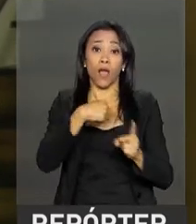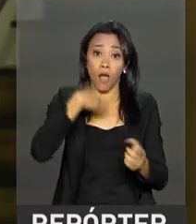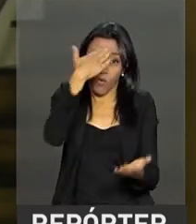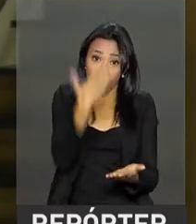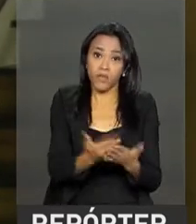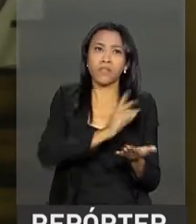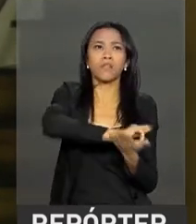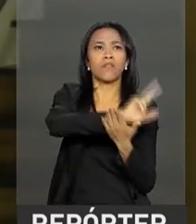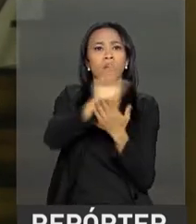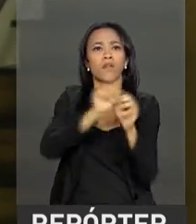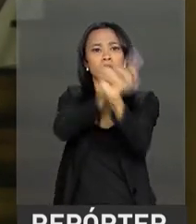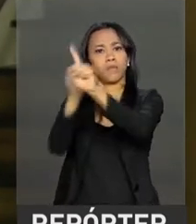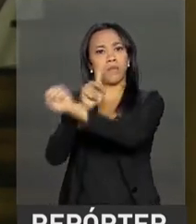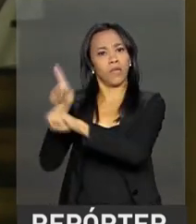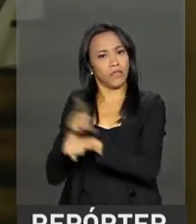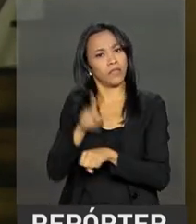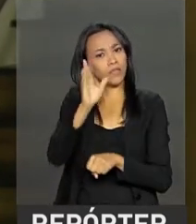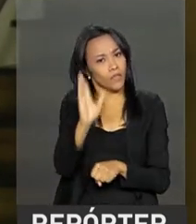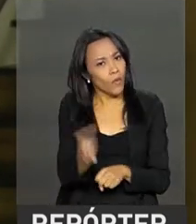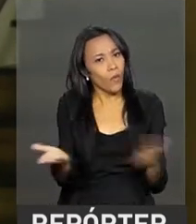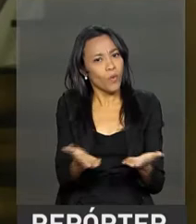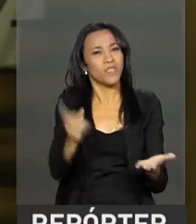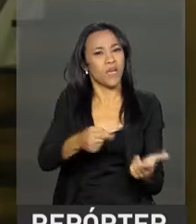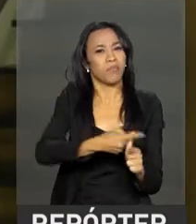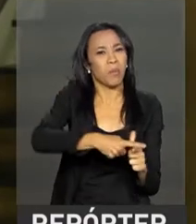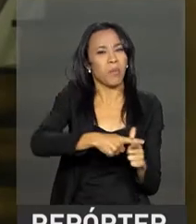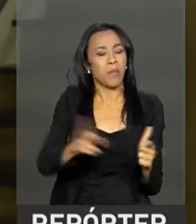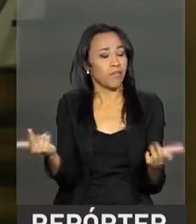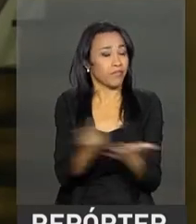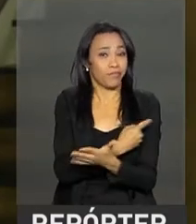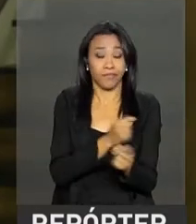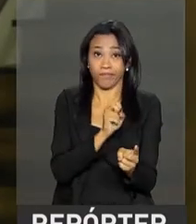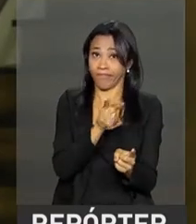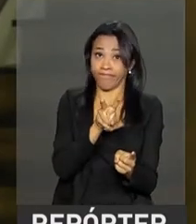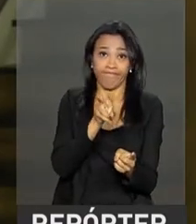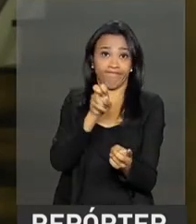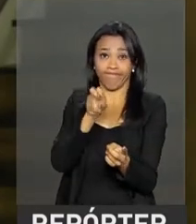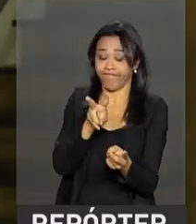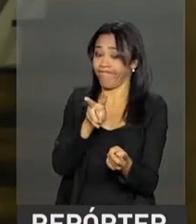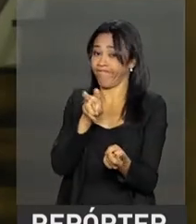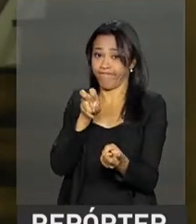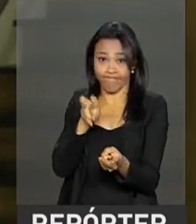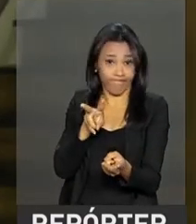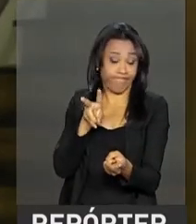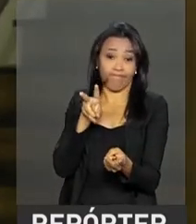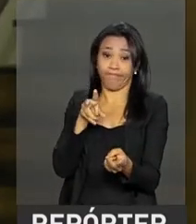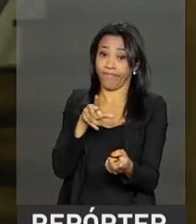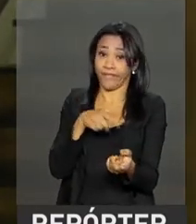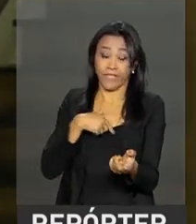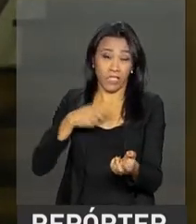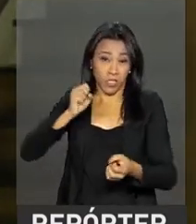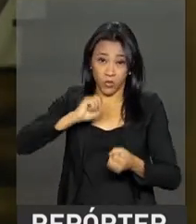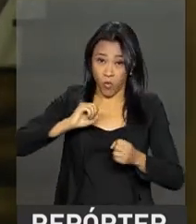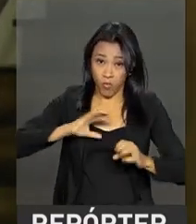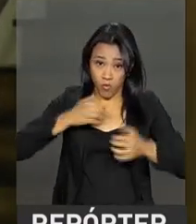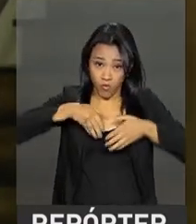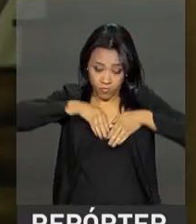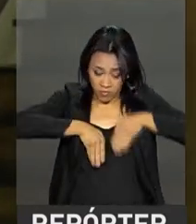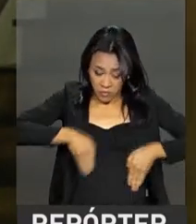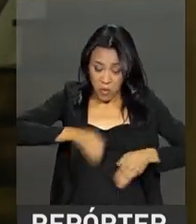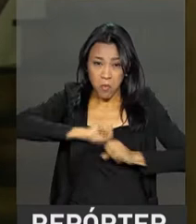países que são hoje alvos de problemas que nós vivemos no nosso mundo hoje terror e outros problemas parecidos